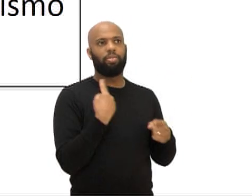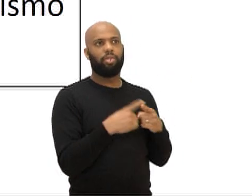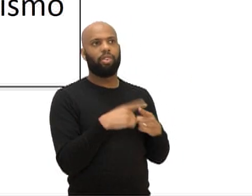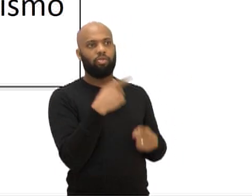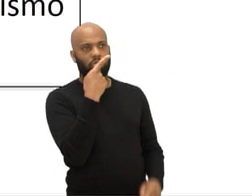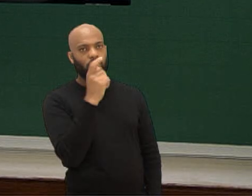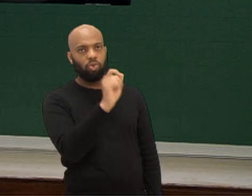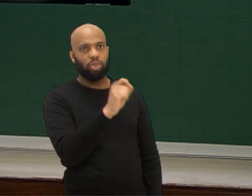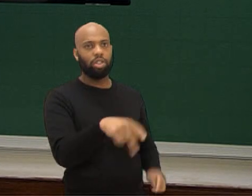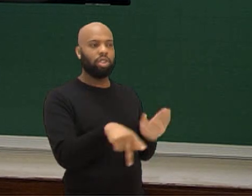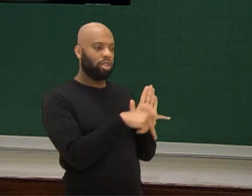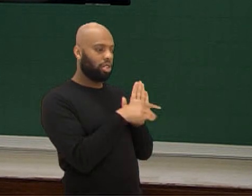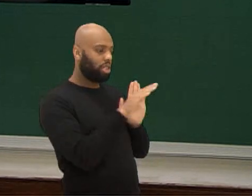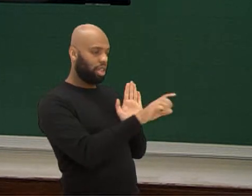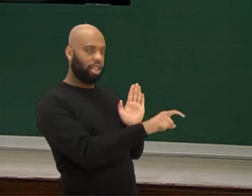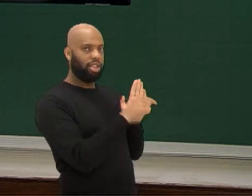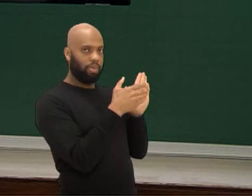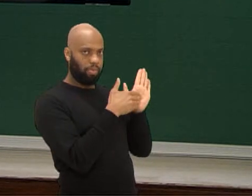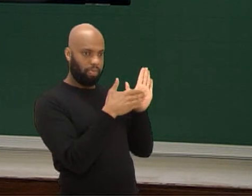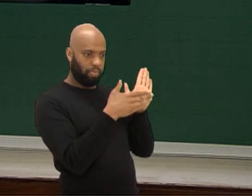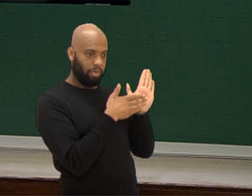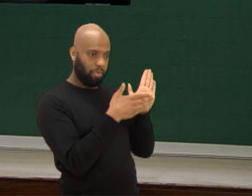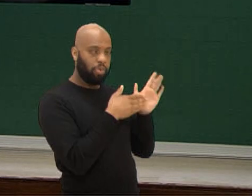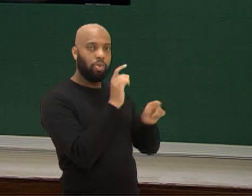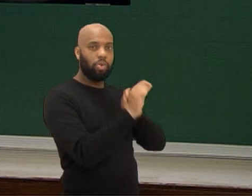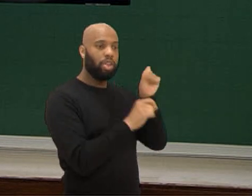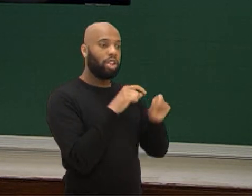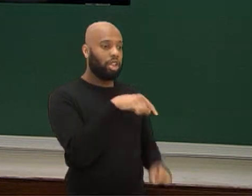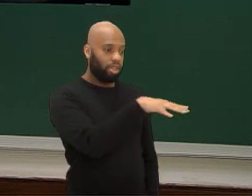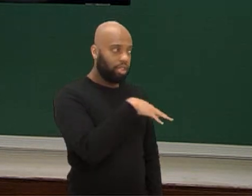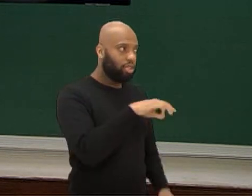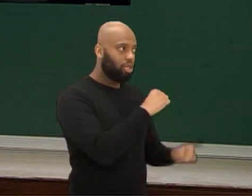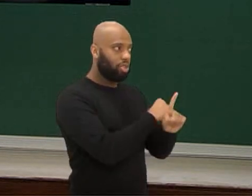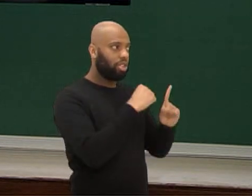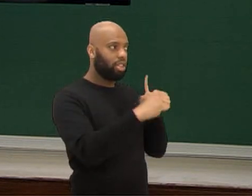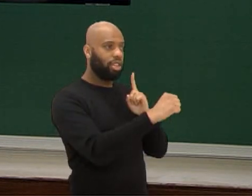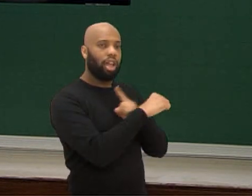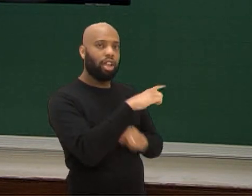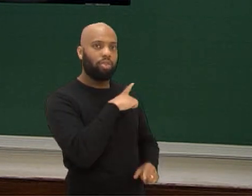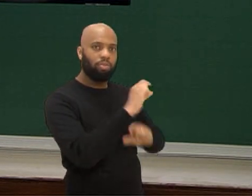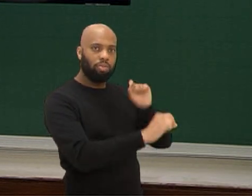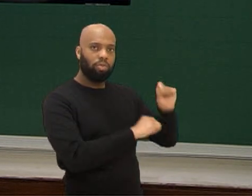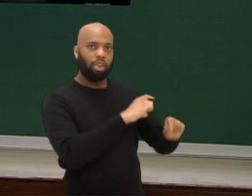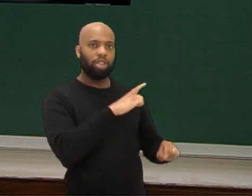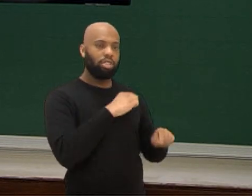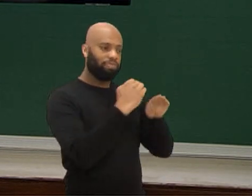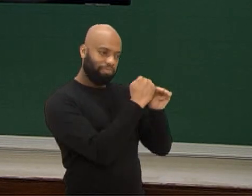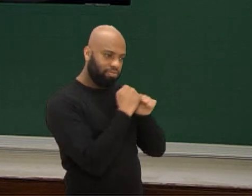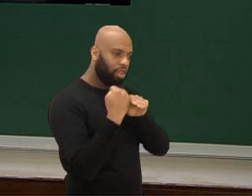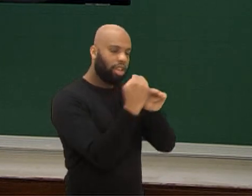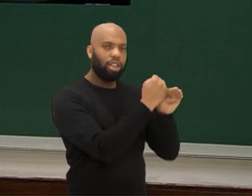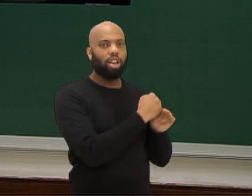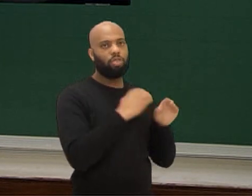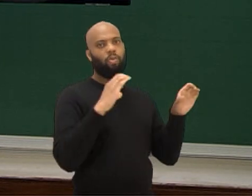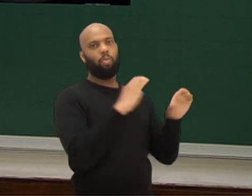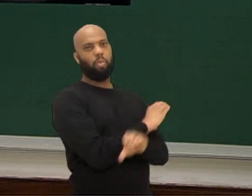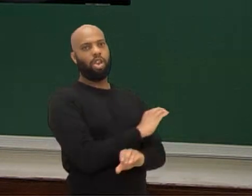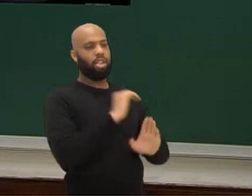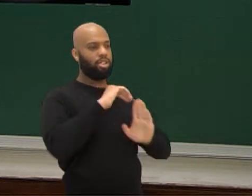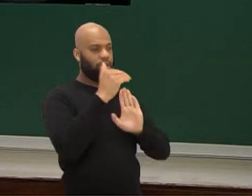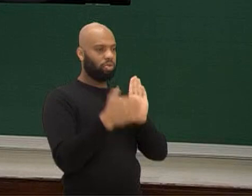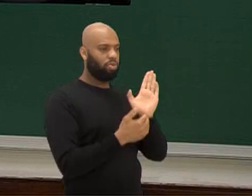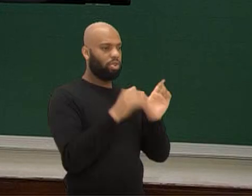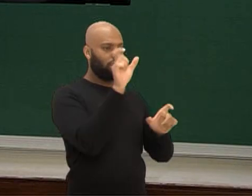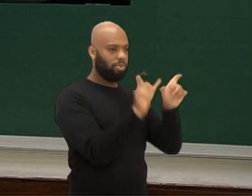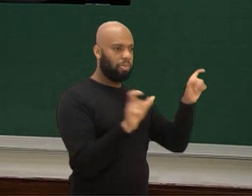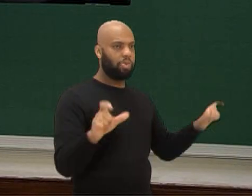Dizia-se, nessa proposta, que a sociedade ela seria pautada por uma igualdade total. Todas as